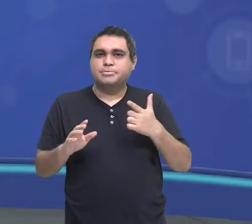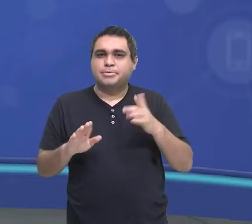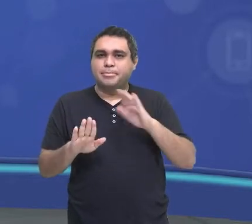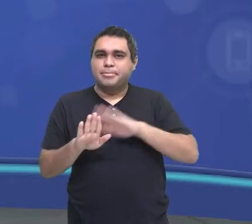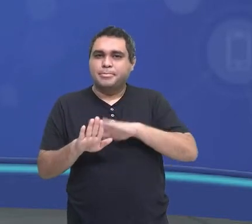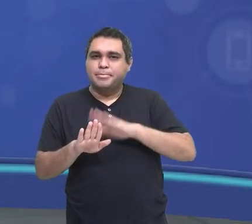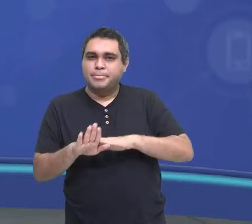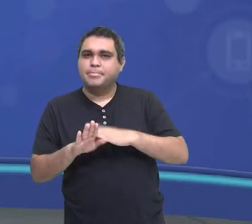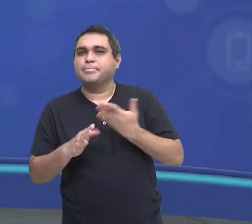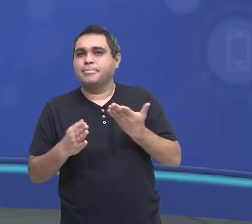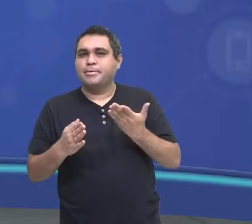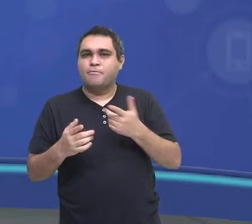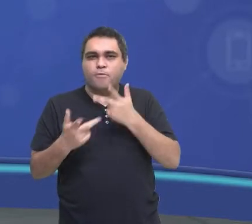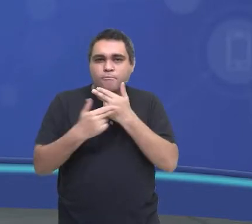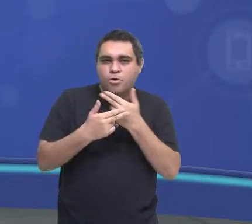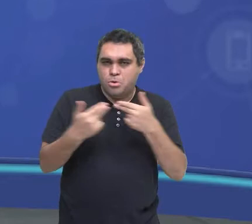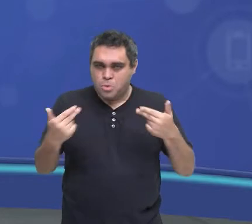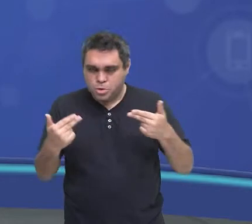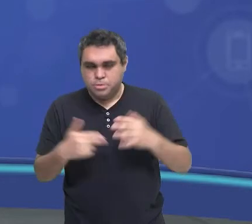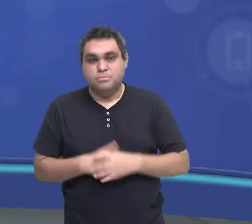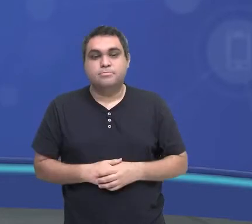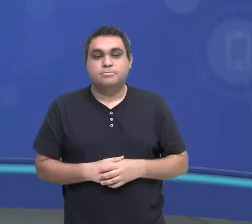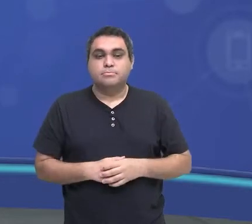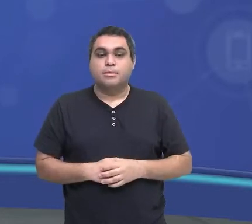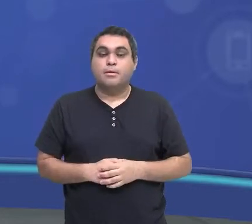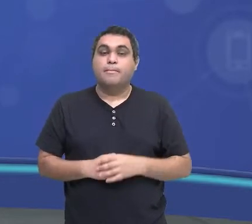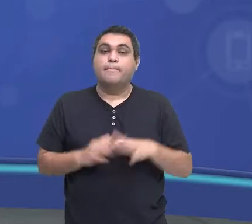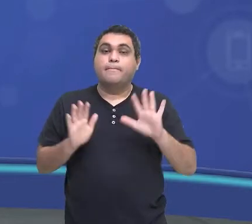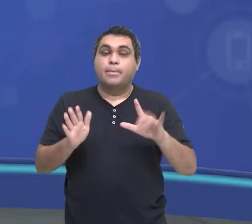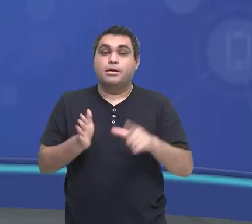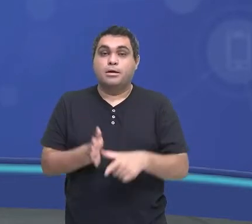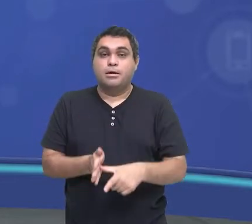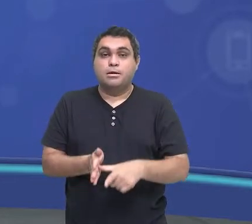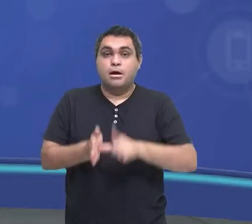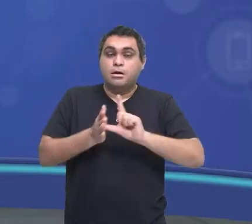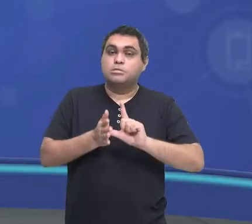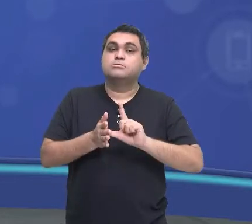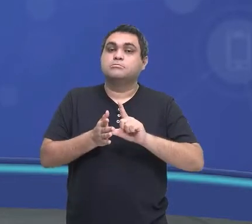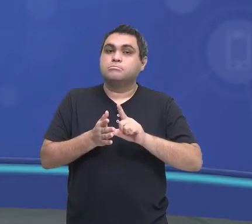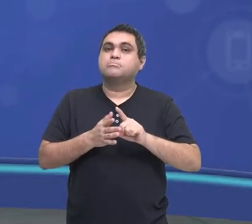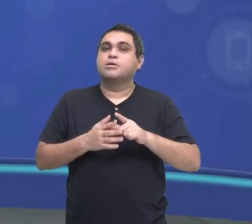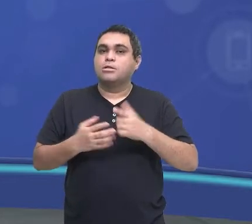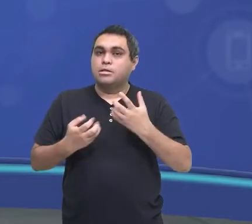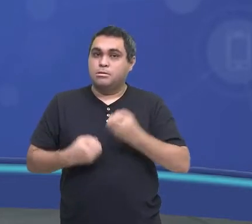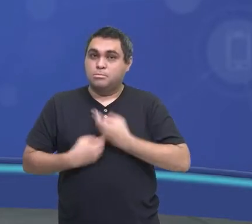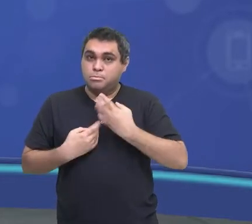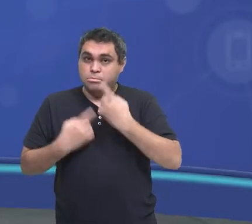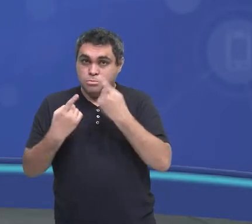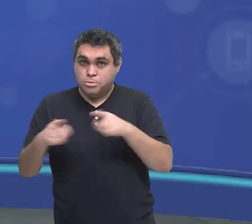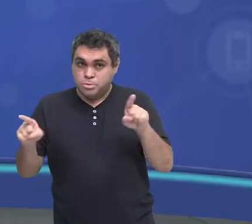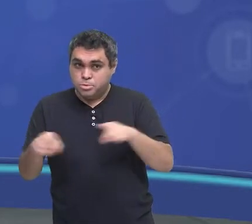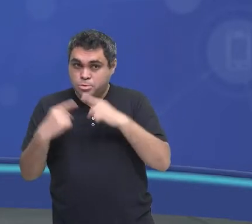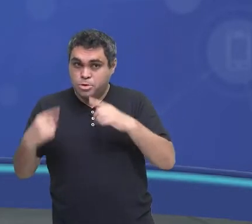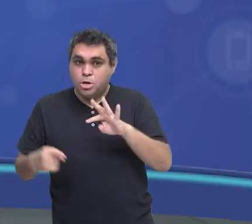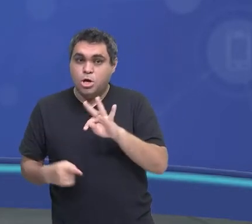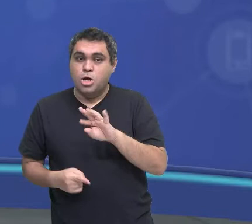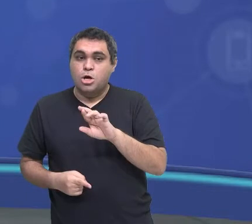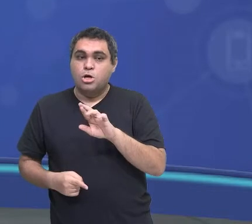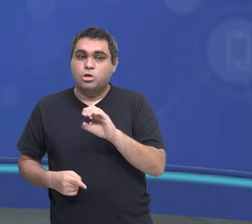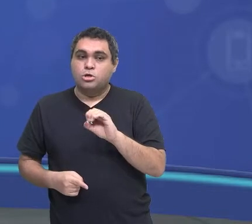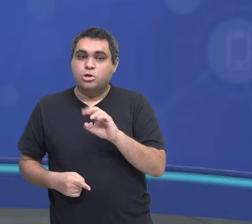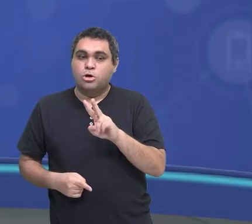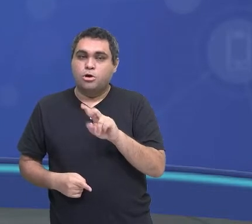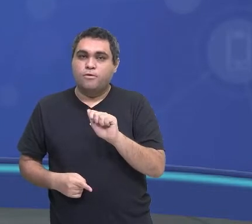apresentar para você aqui? Não, vamos antes falar sobre as cantigas trovadorescas, olha só. Então, humanismo literário,